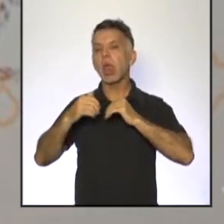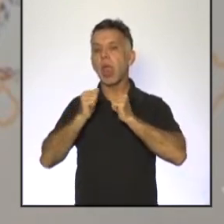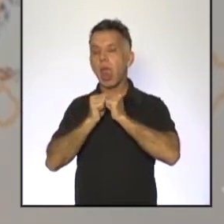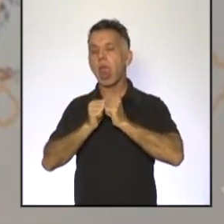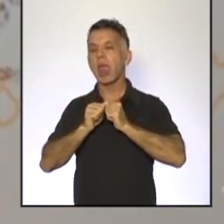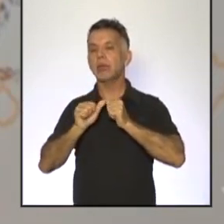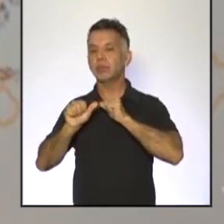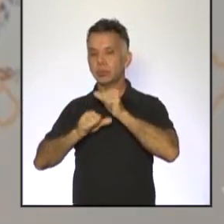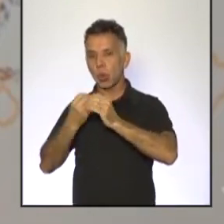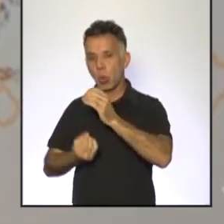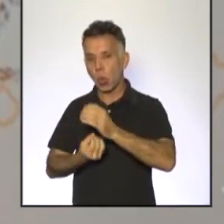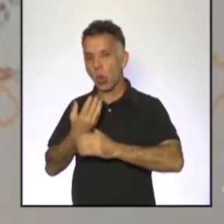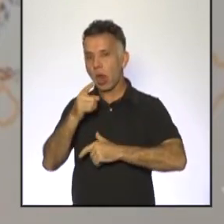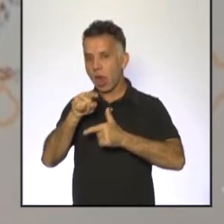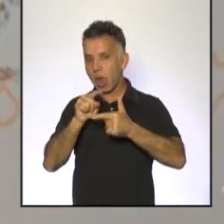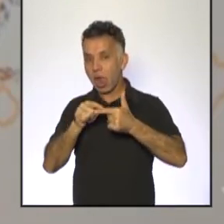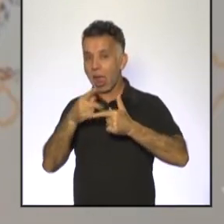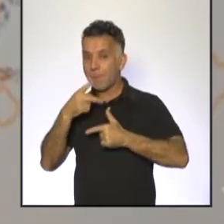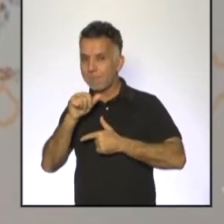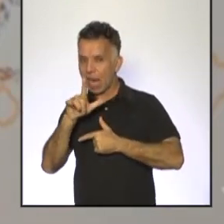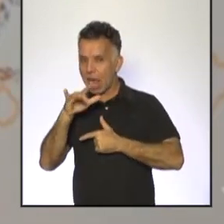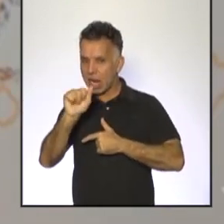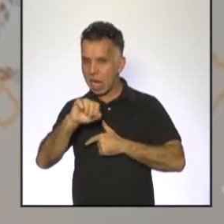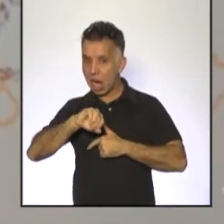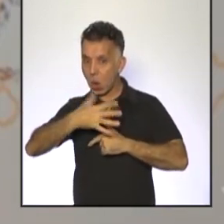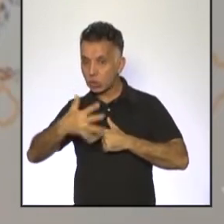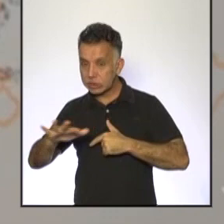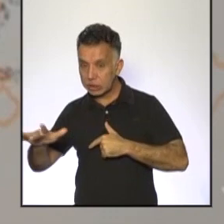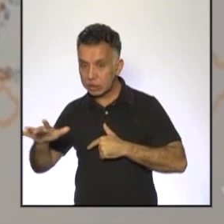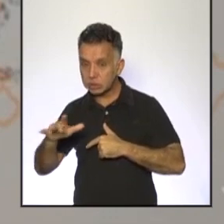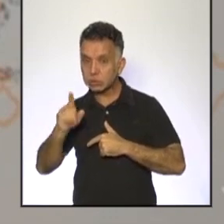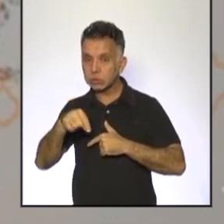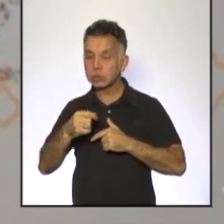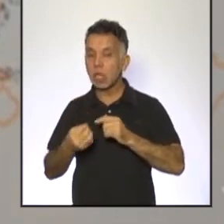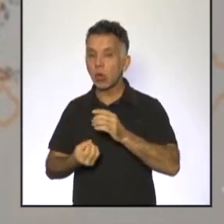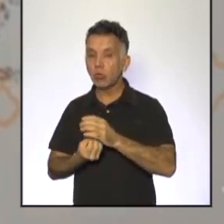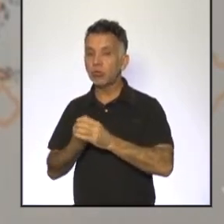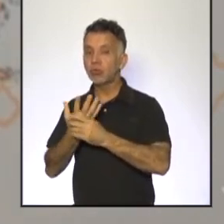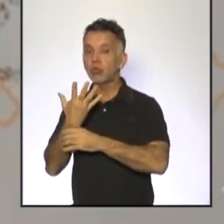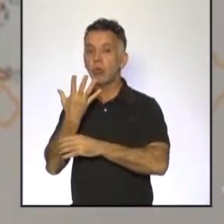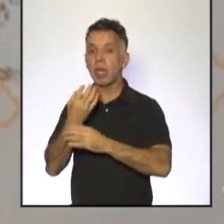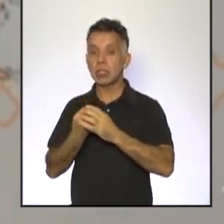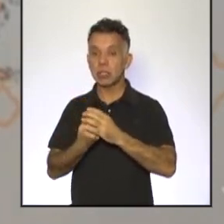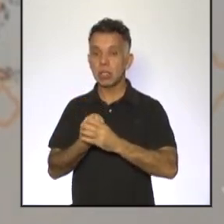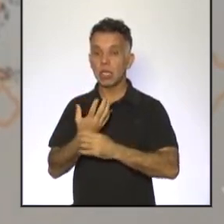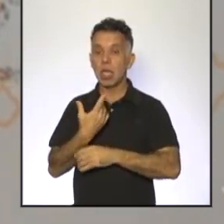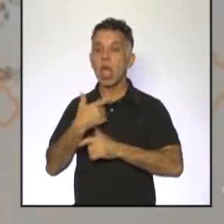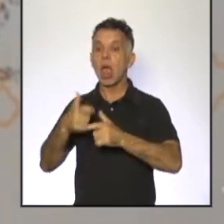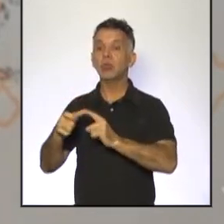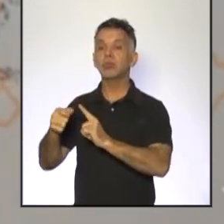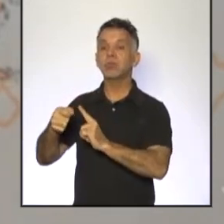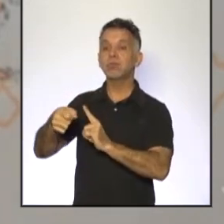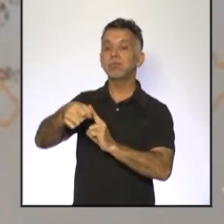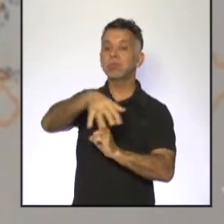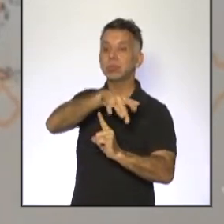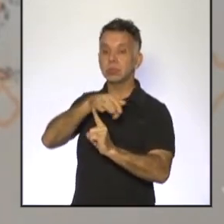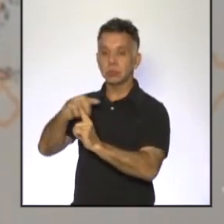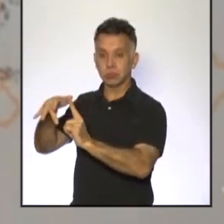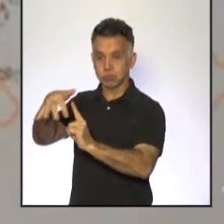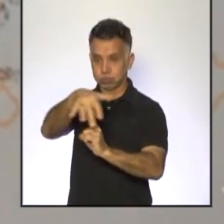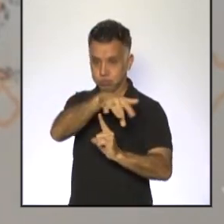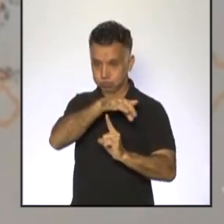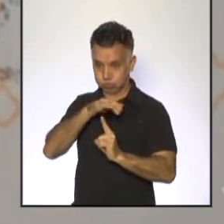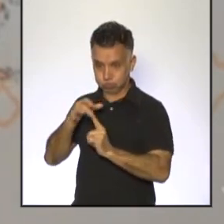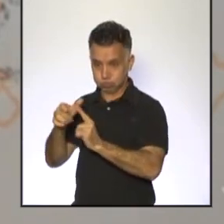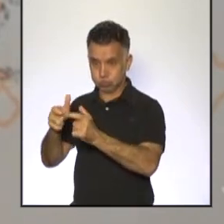dos Andes, clássico. Placa oceânica, formação do arquipélago vulcânico